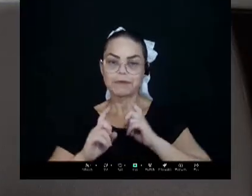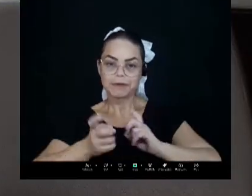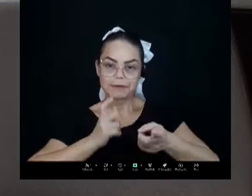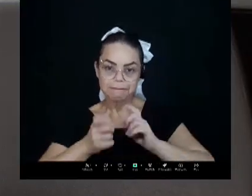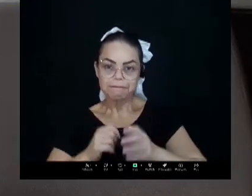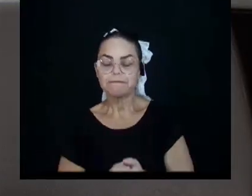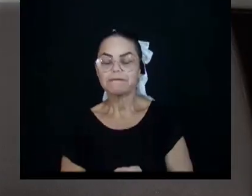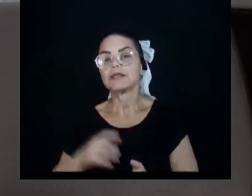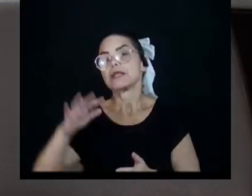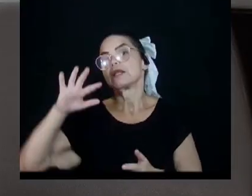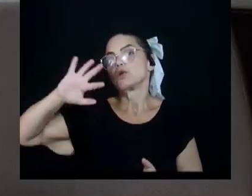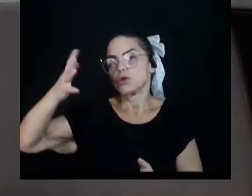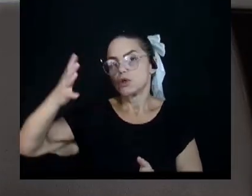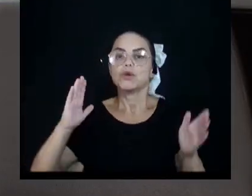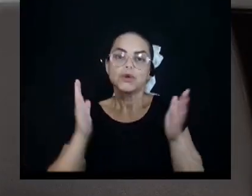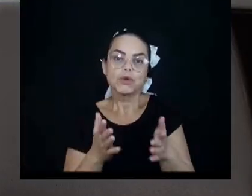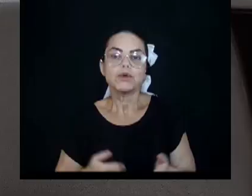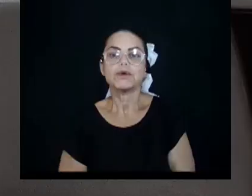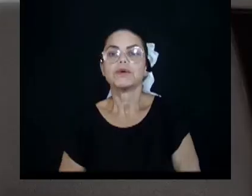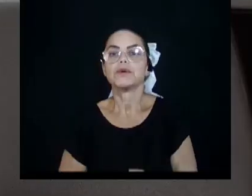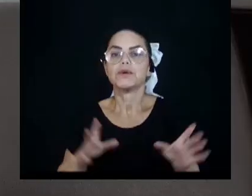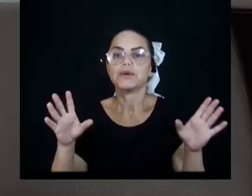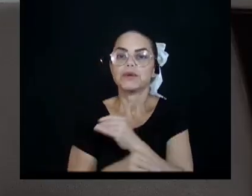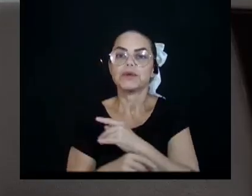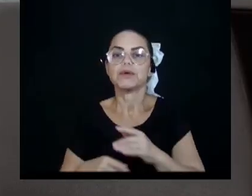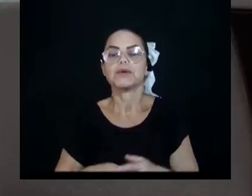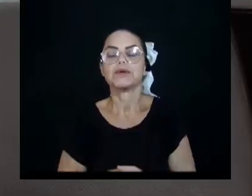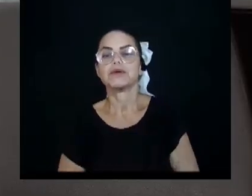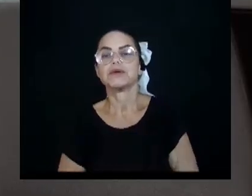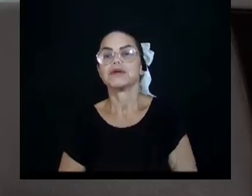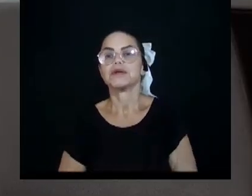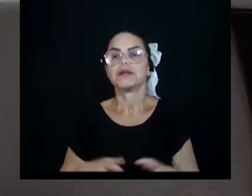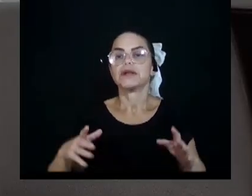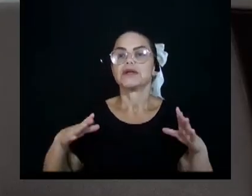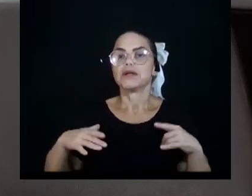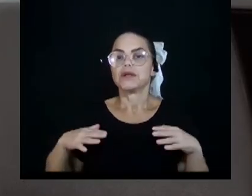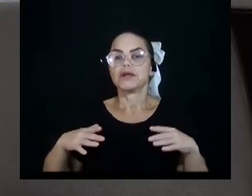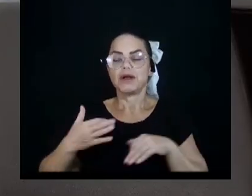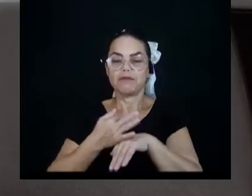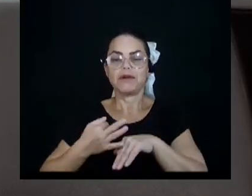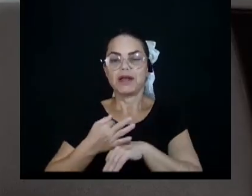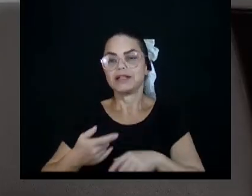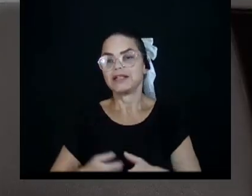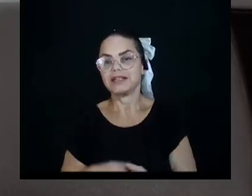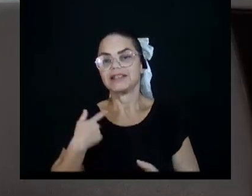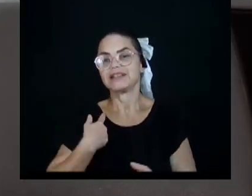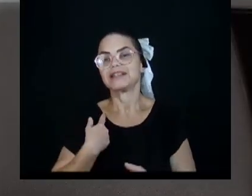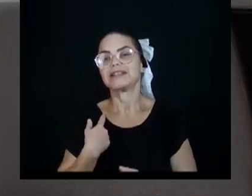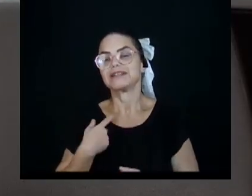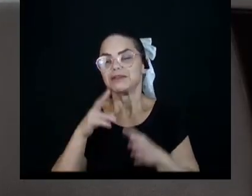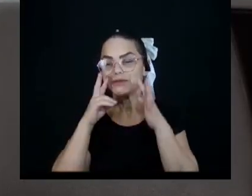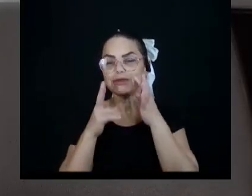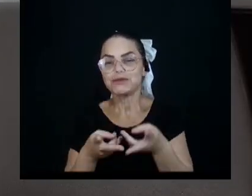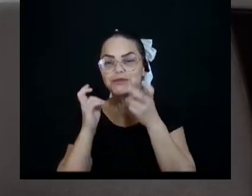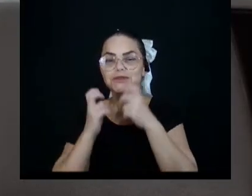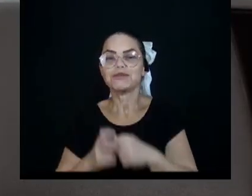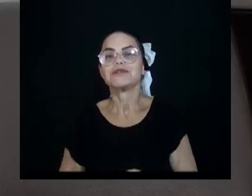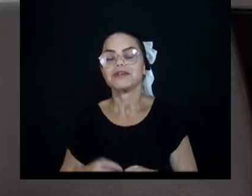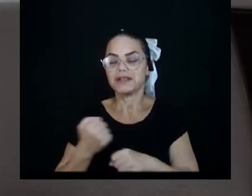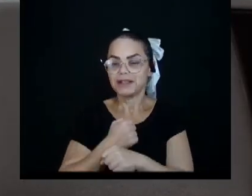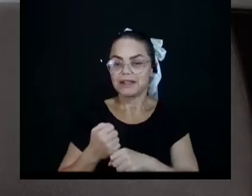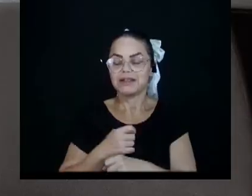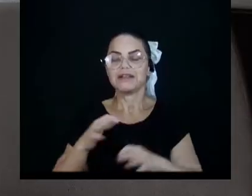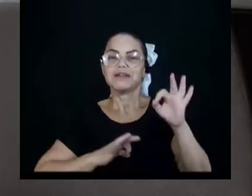né, terminado o recesso aí, como que o senhor enxerga esse ano com os projetos, com as reuniões